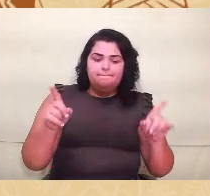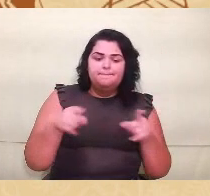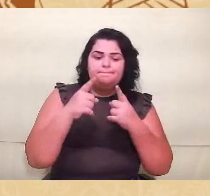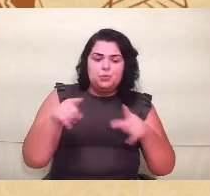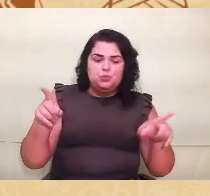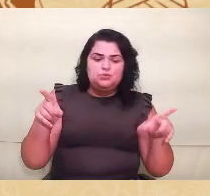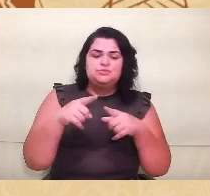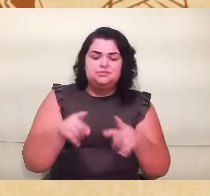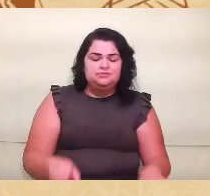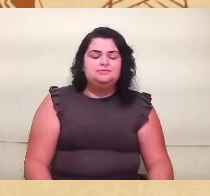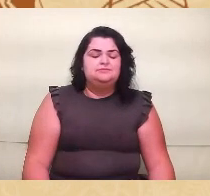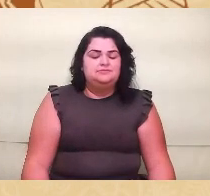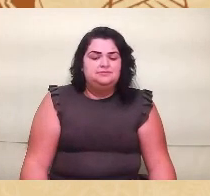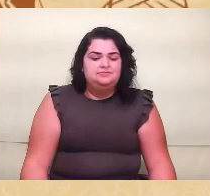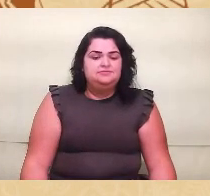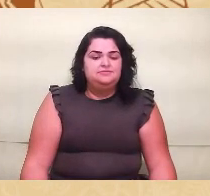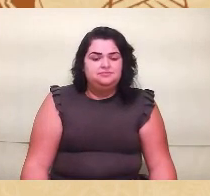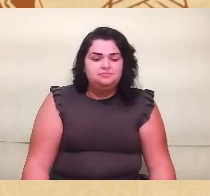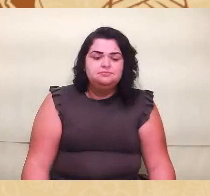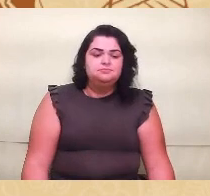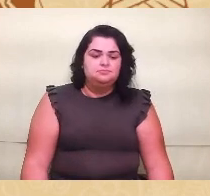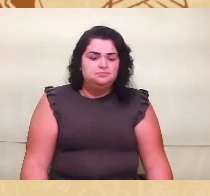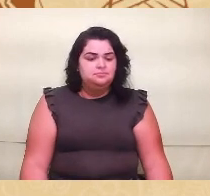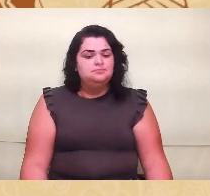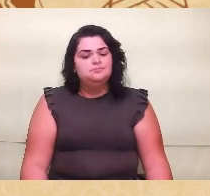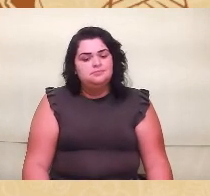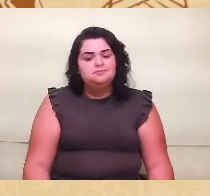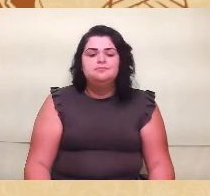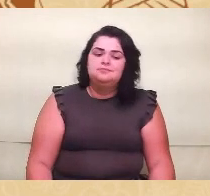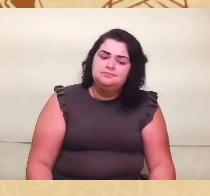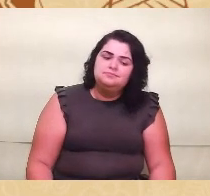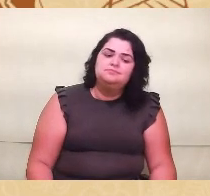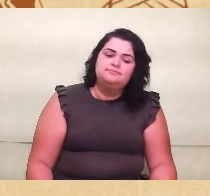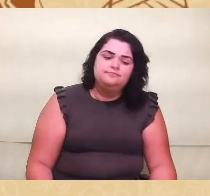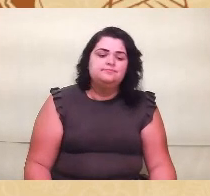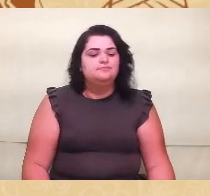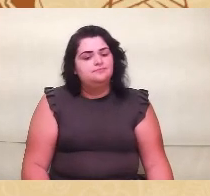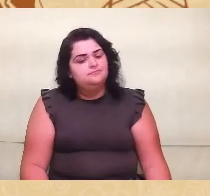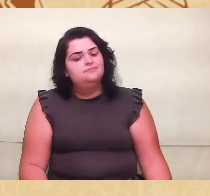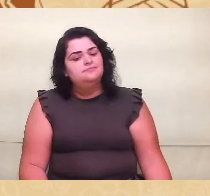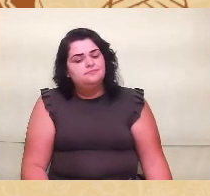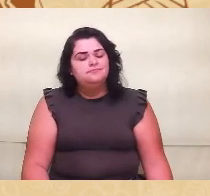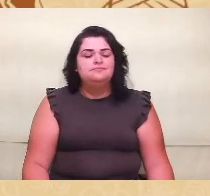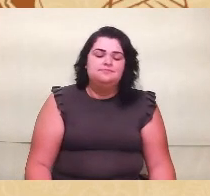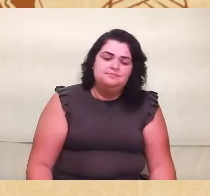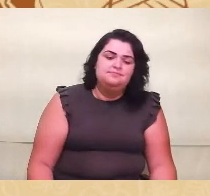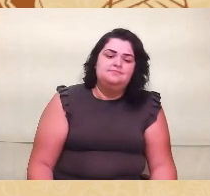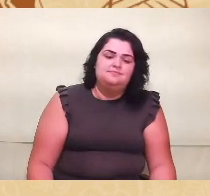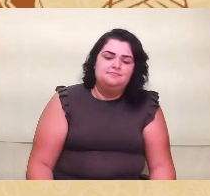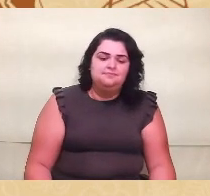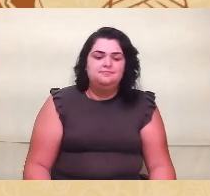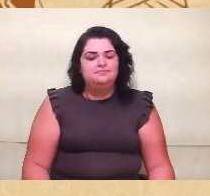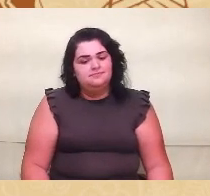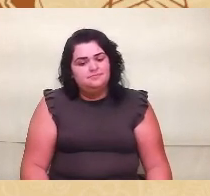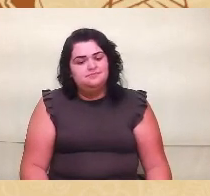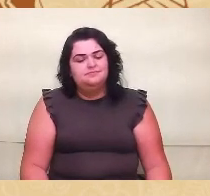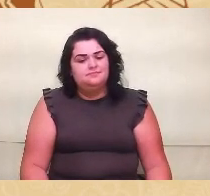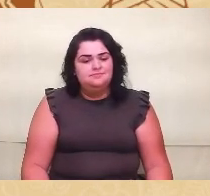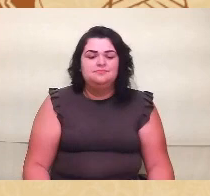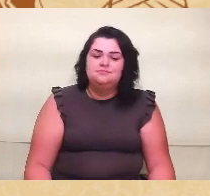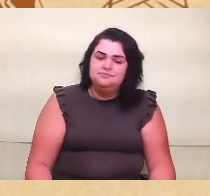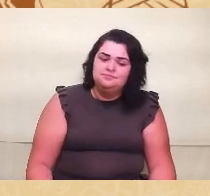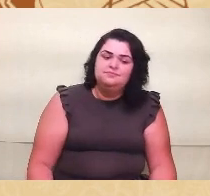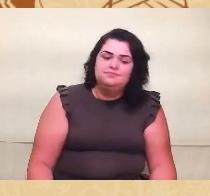samambá. Pisa caboclo, não se atrapalha, saia do meio da samambaia. Caboclinho de pena, ele